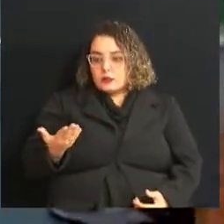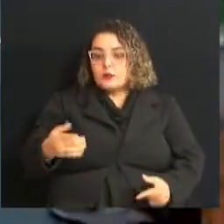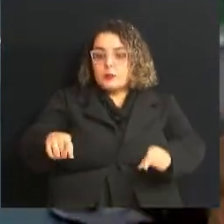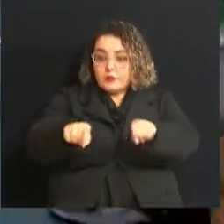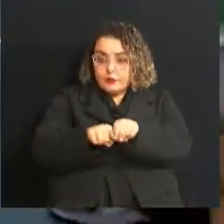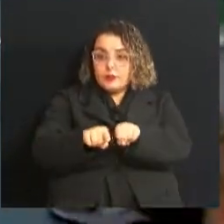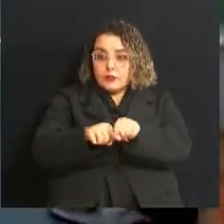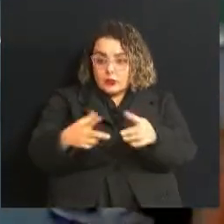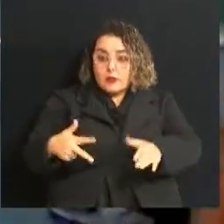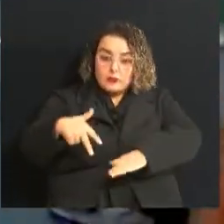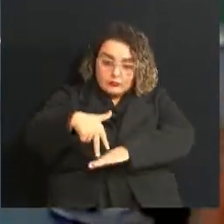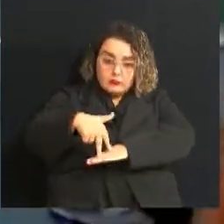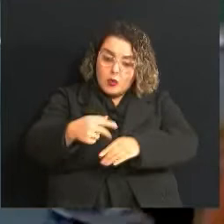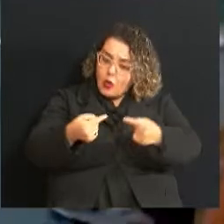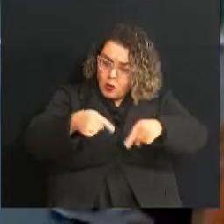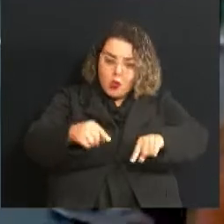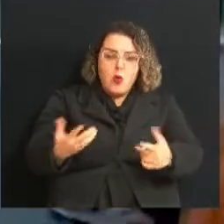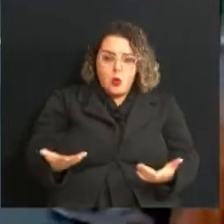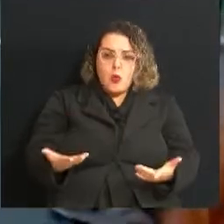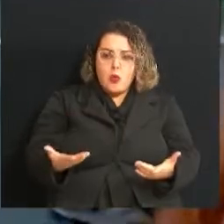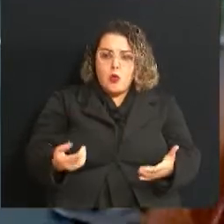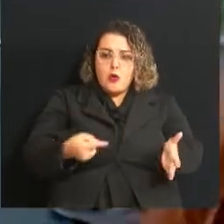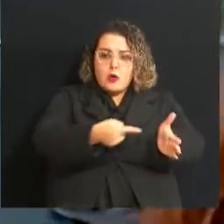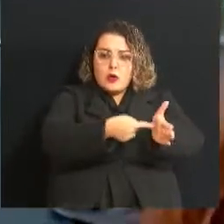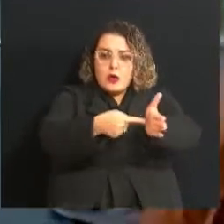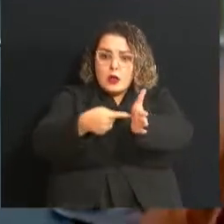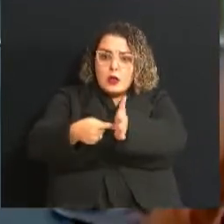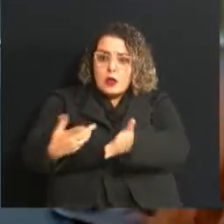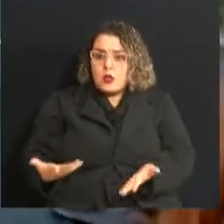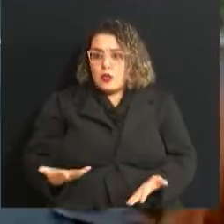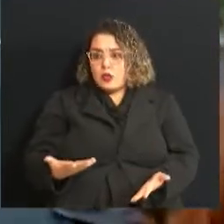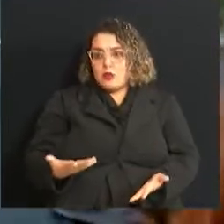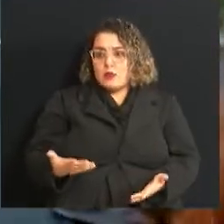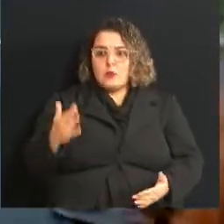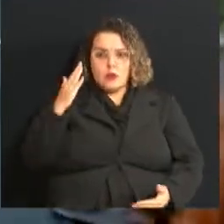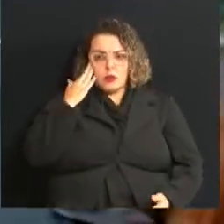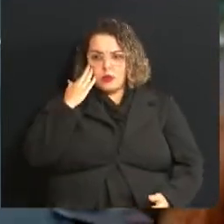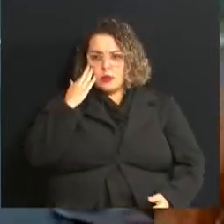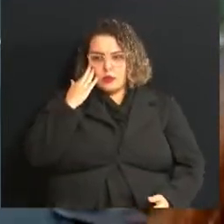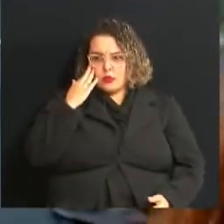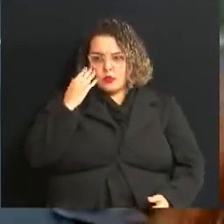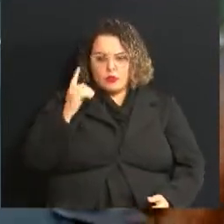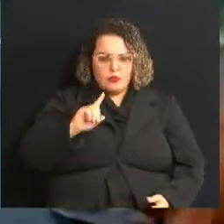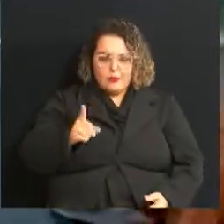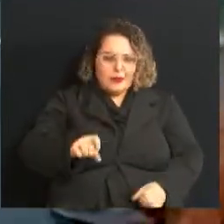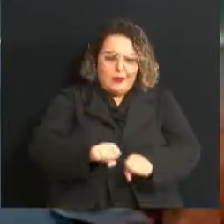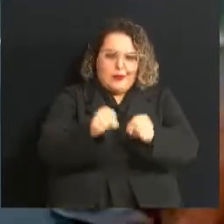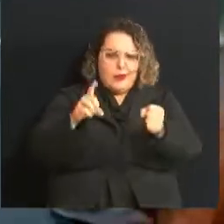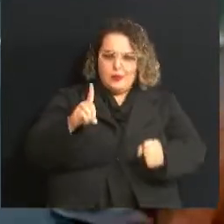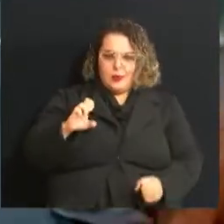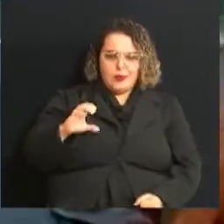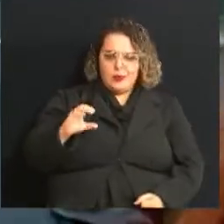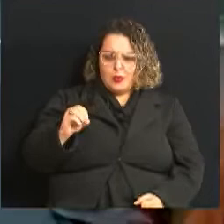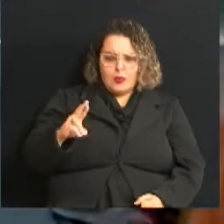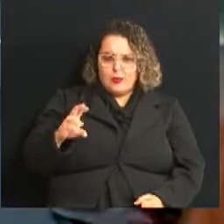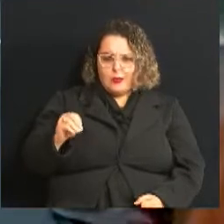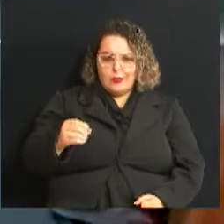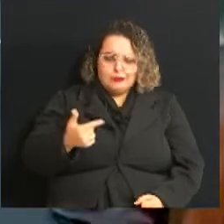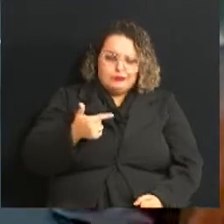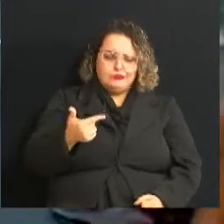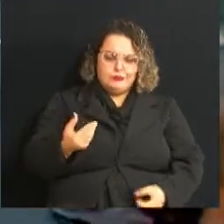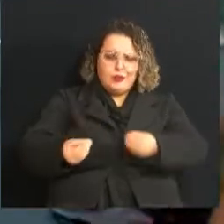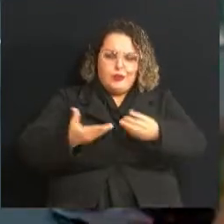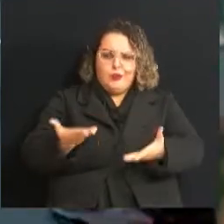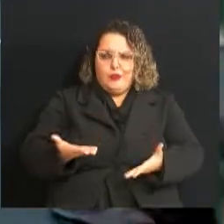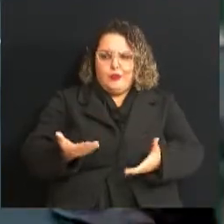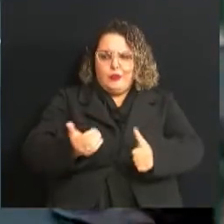se posicionaram contrário a essa denúncia por se entender que isso não era quebra de decoro, isso não era suficiente para retirar um